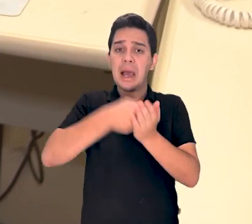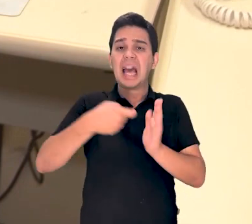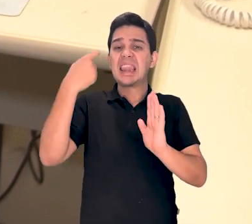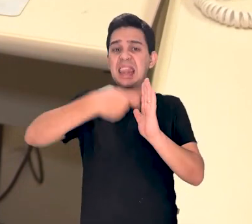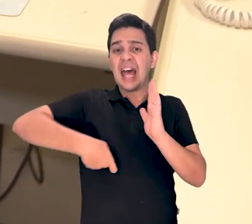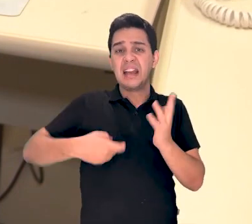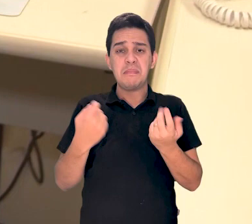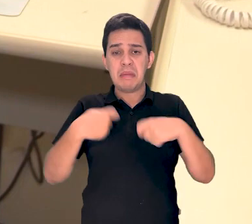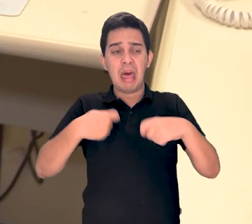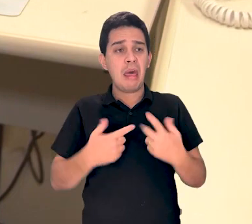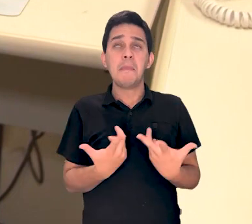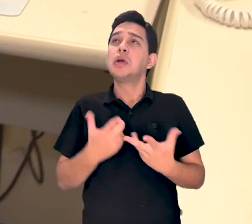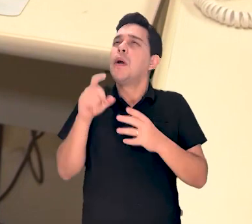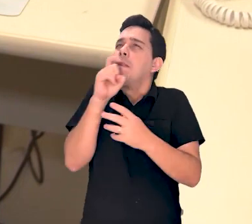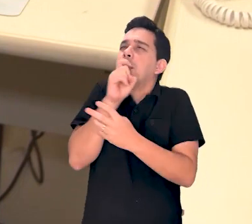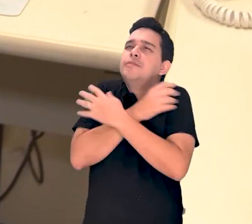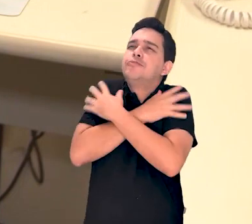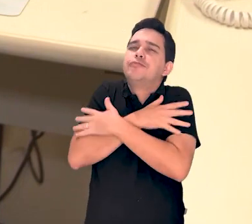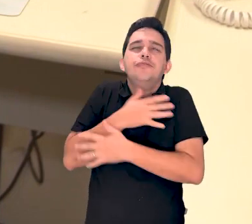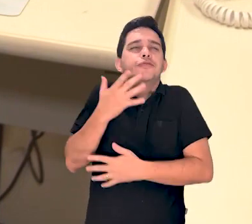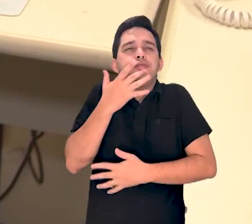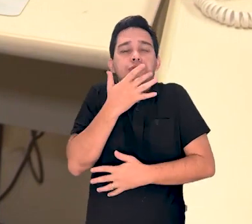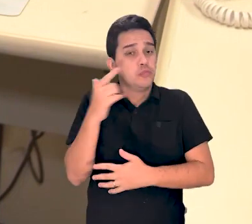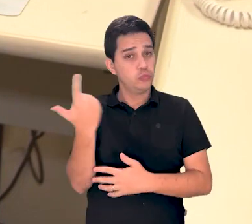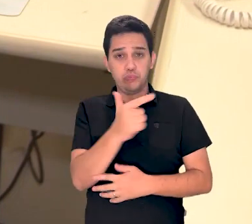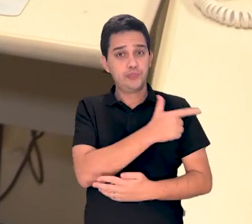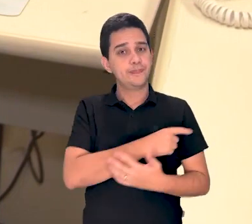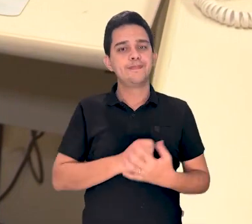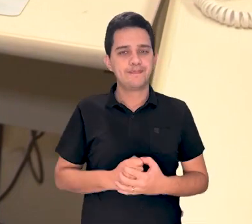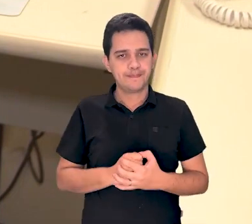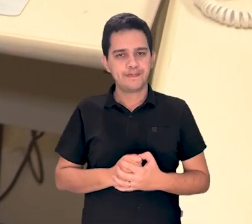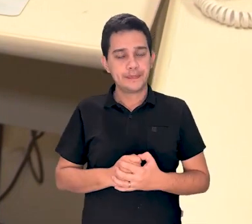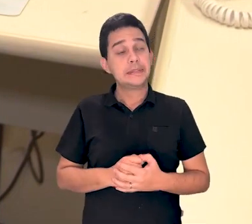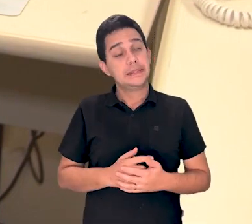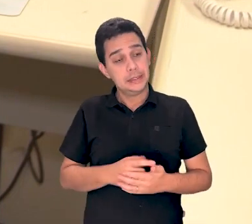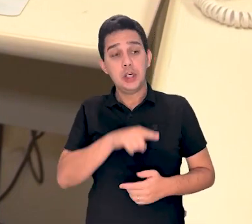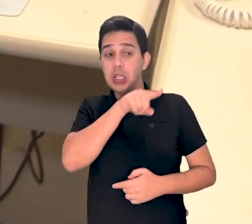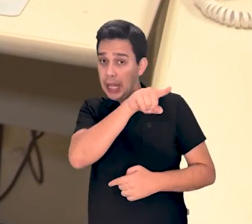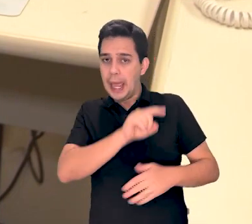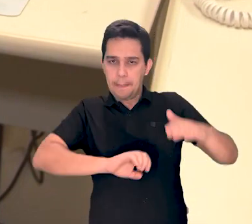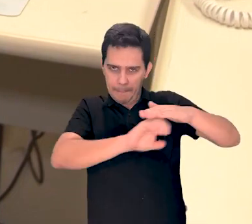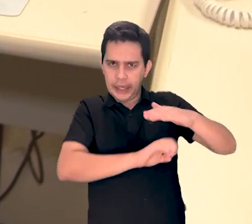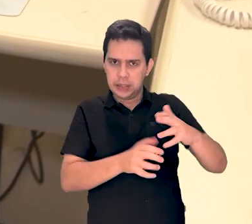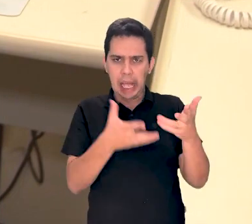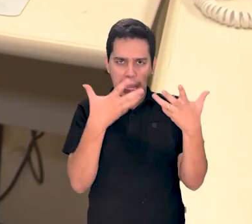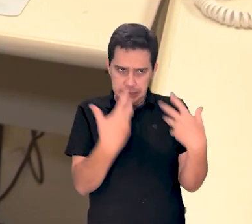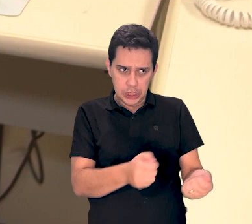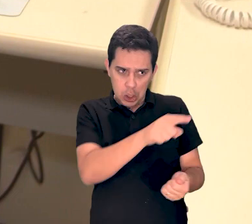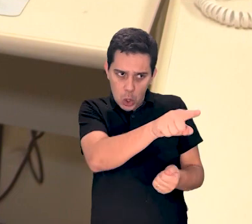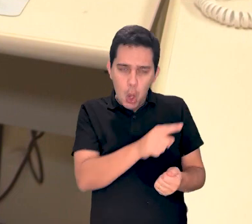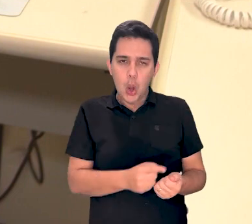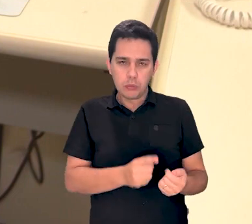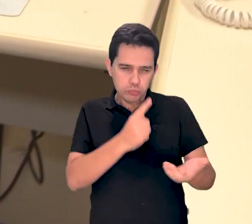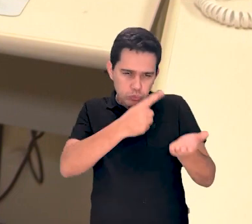serviço a gente tem que pensar em regularidade a gente tem que pensar